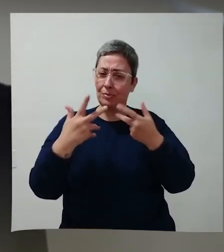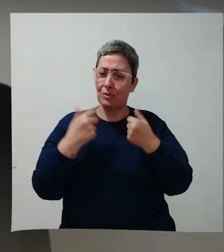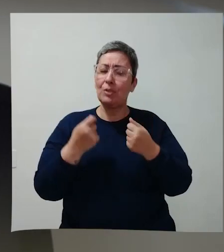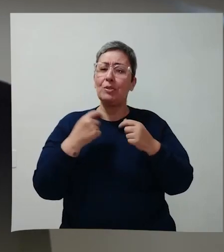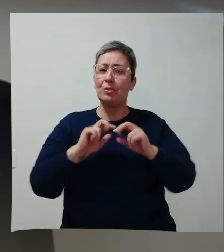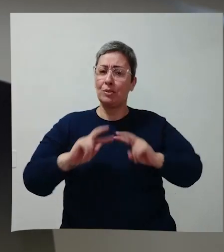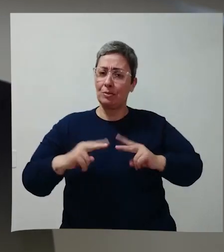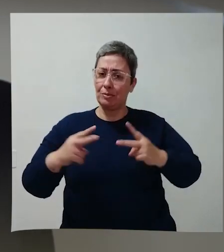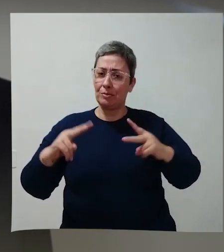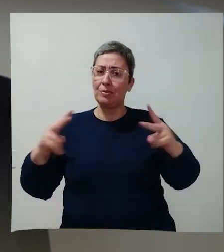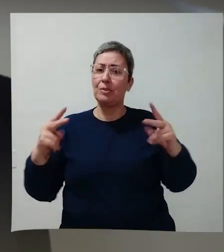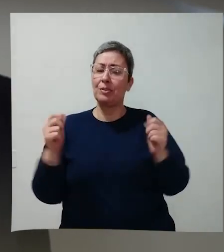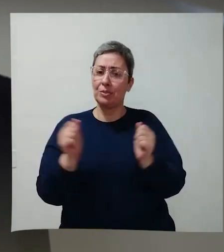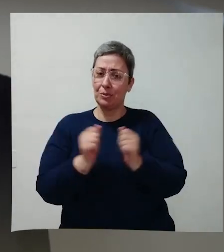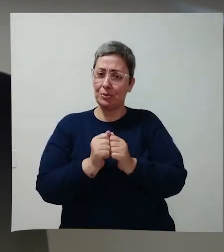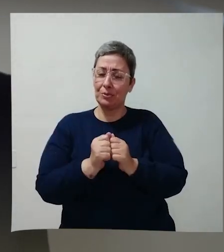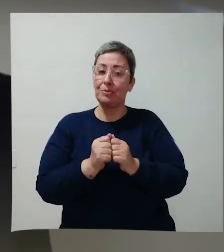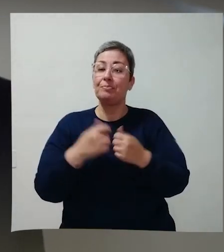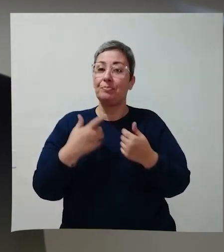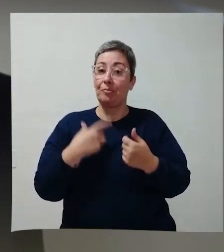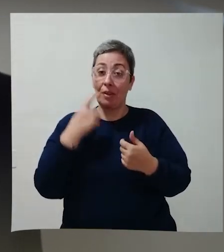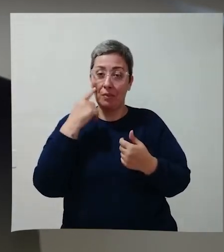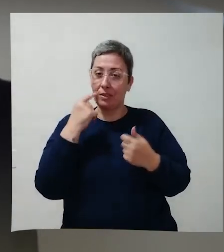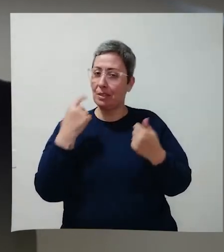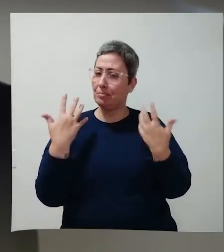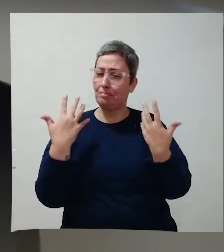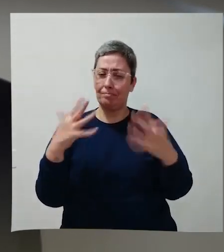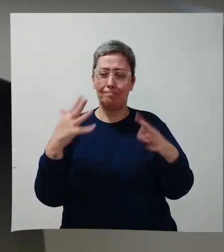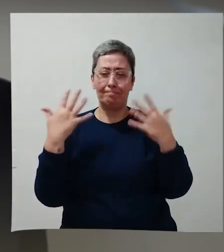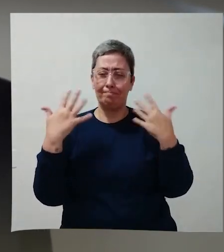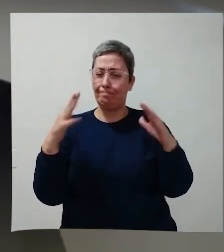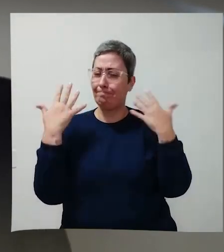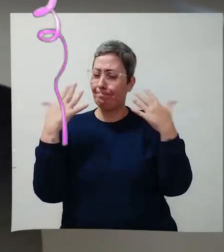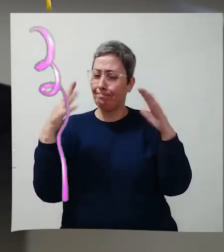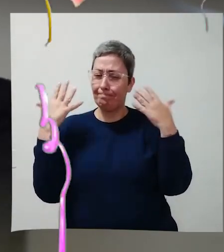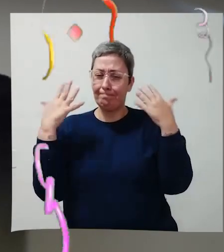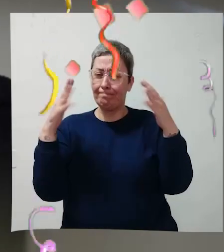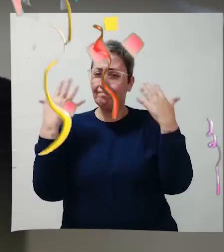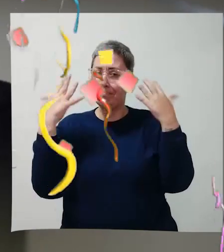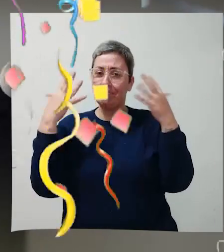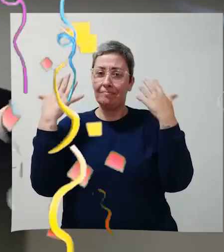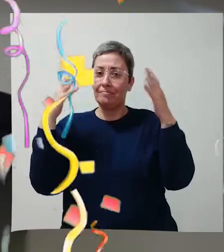estão compartilhando com a gente. Vocês merecem uma salva de palmas.